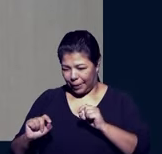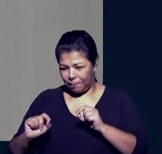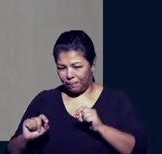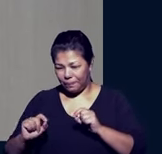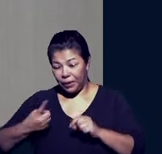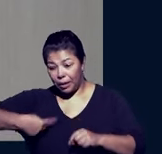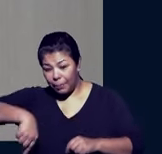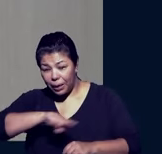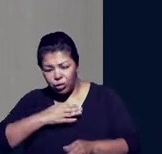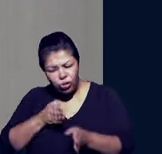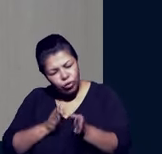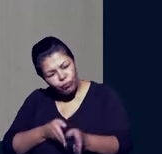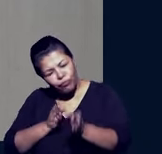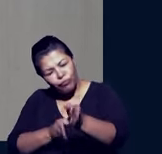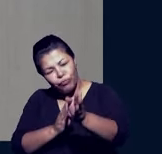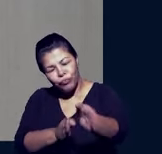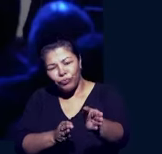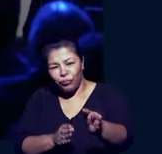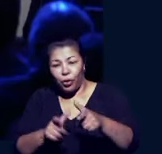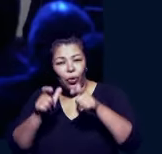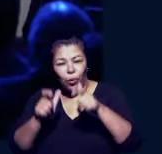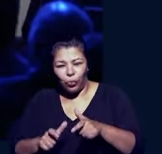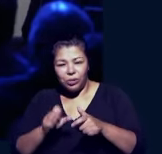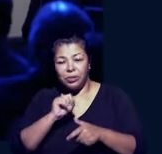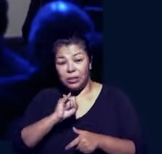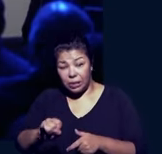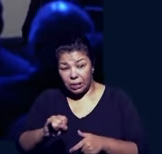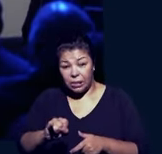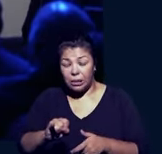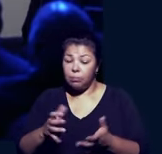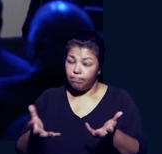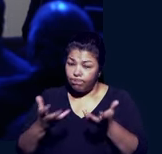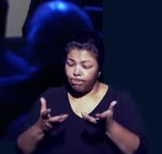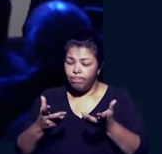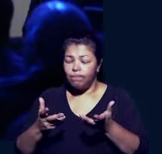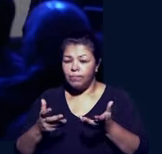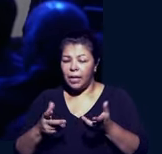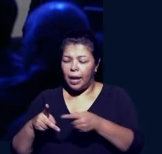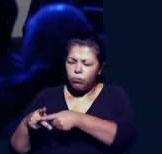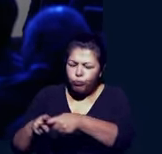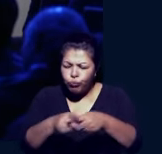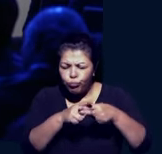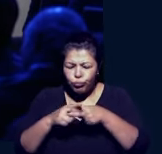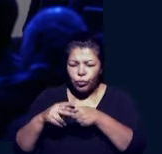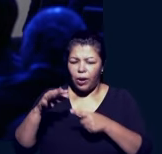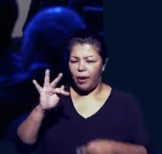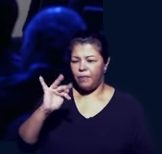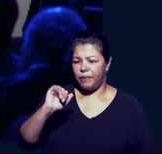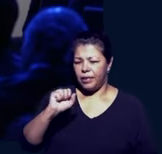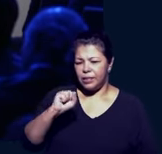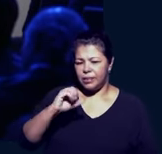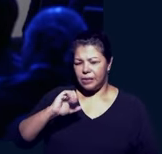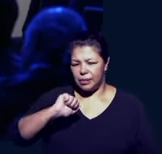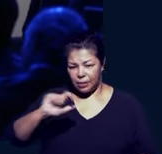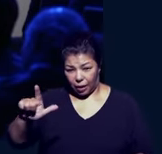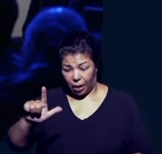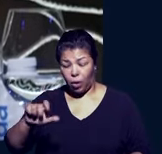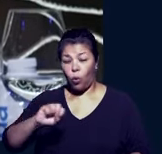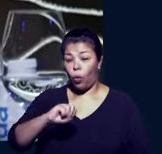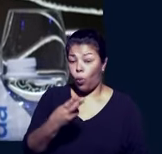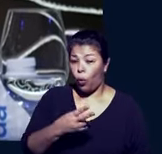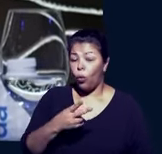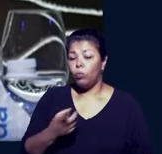caminhando se você tá Tá caminhando para um ajuste fiscal se você tá caminhando para voltar a aprender a